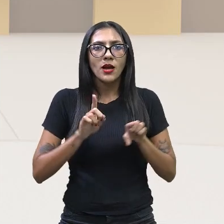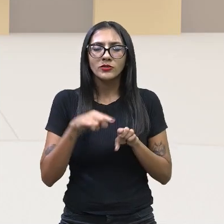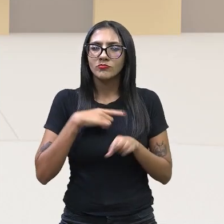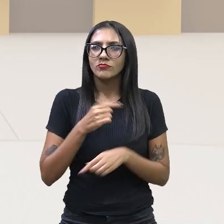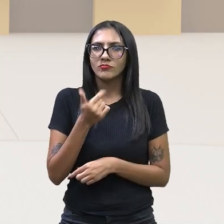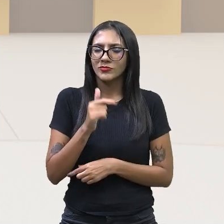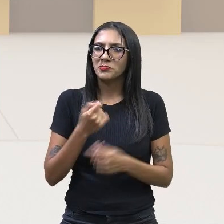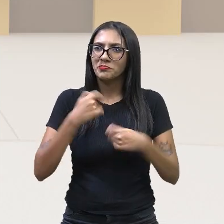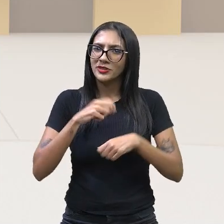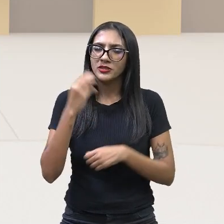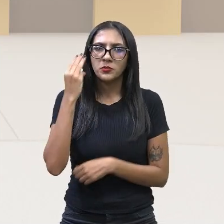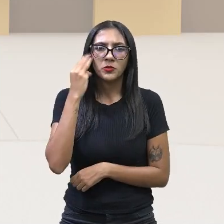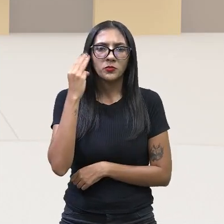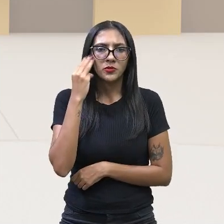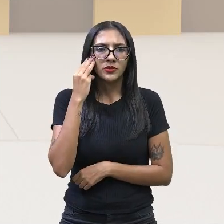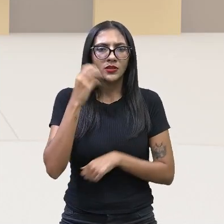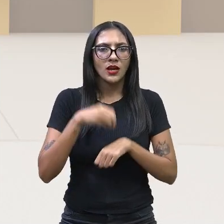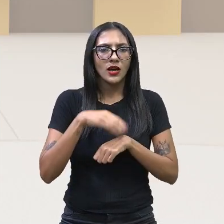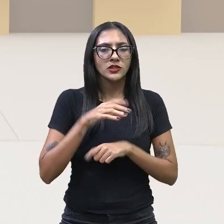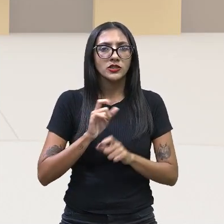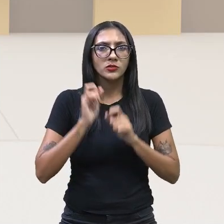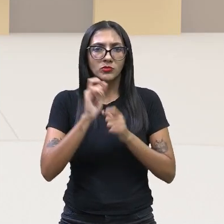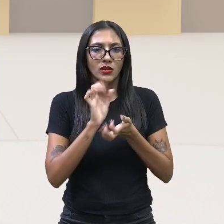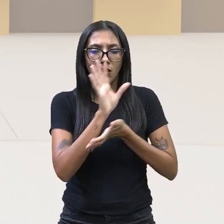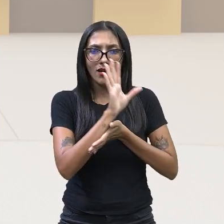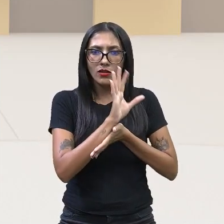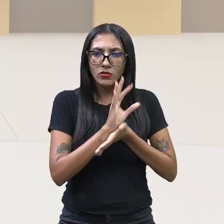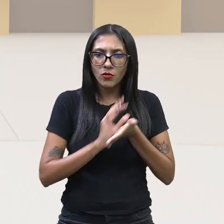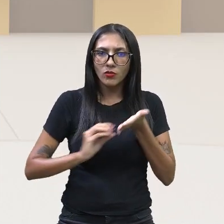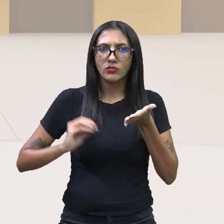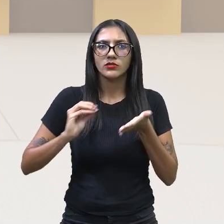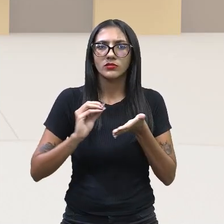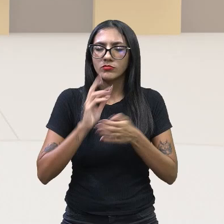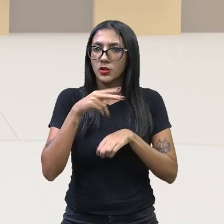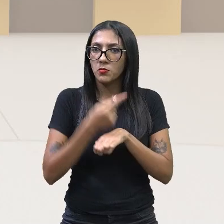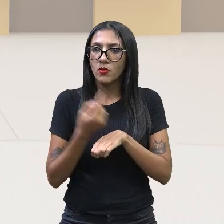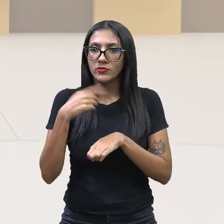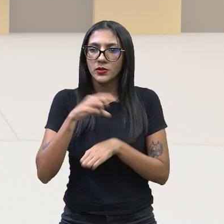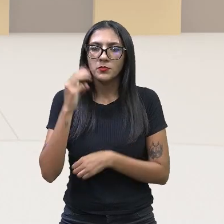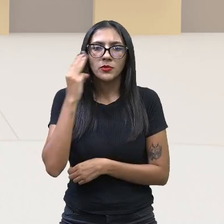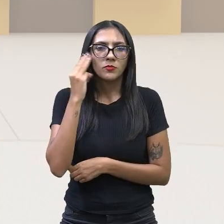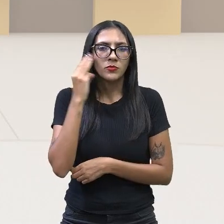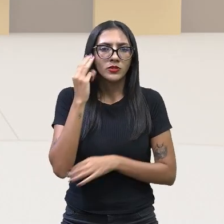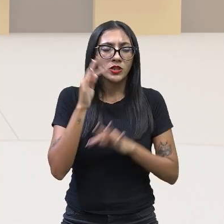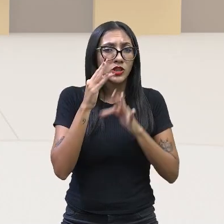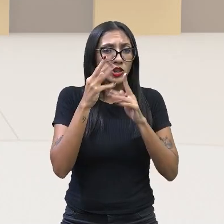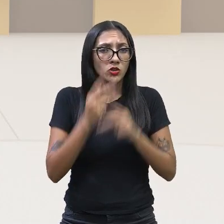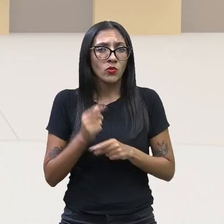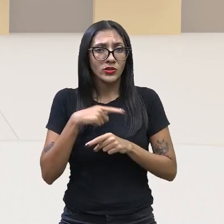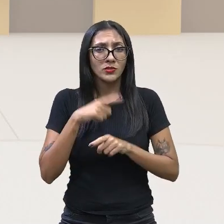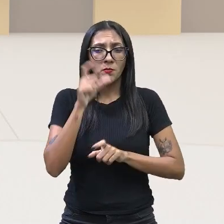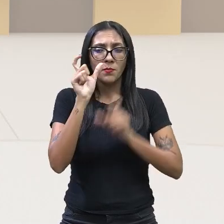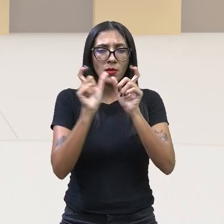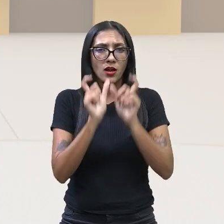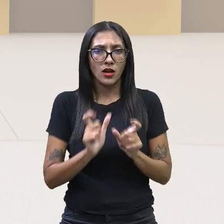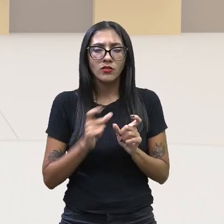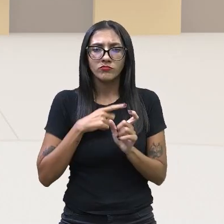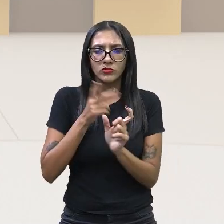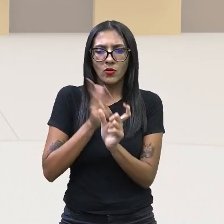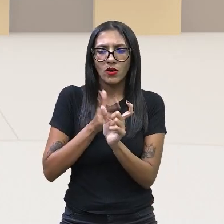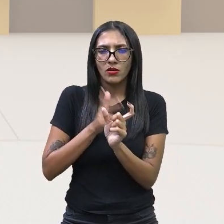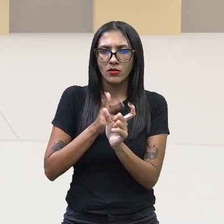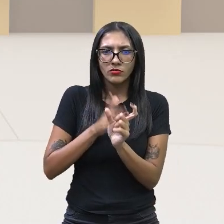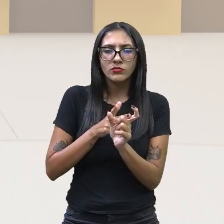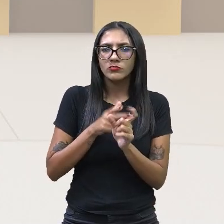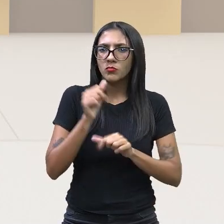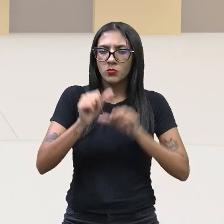ser memorizar. A sugestão que a gente dá, anotem e memorizem essas palavrinhas, que o plural delas mudam radicalmente, não é só com o acréscimo